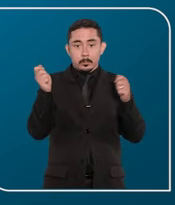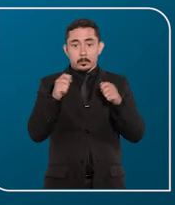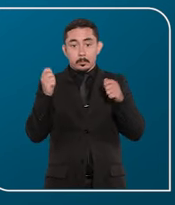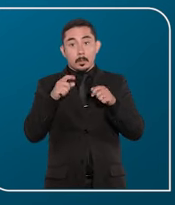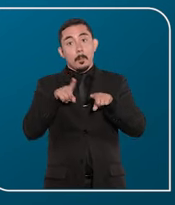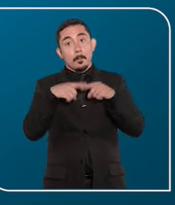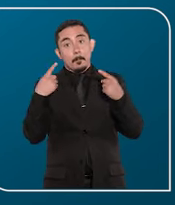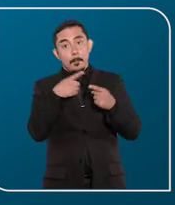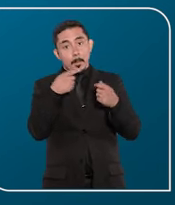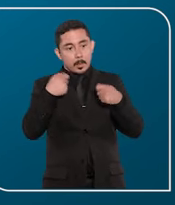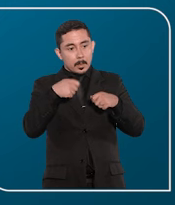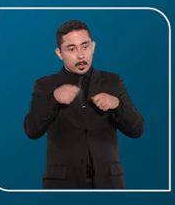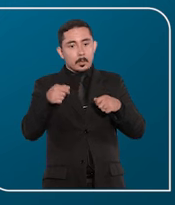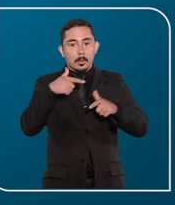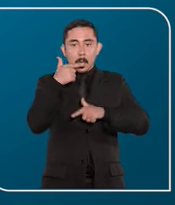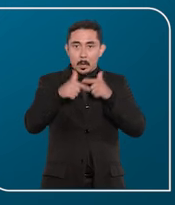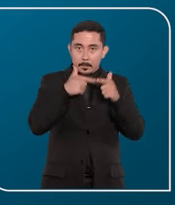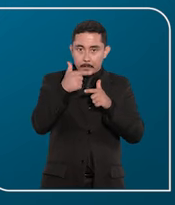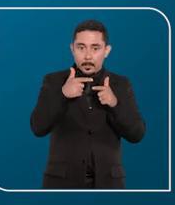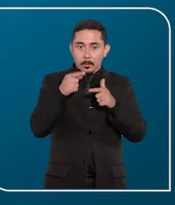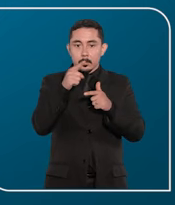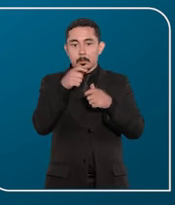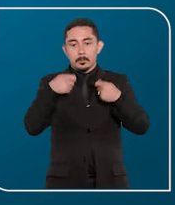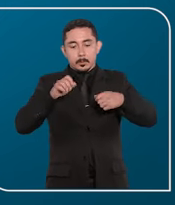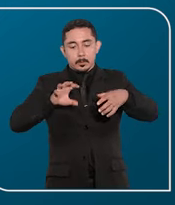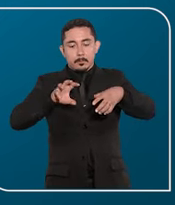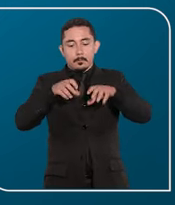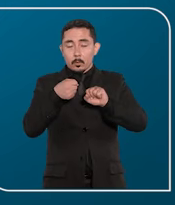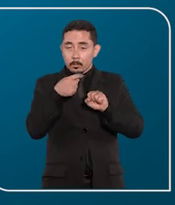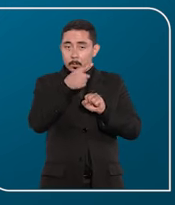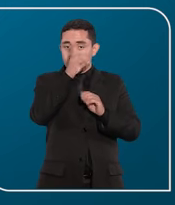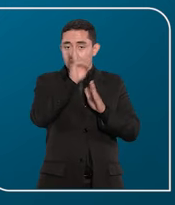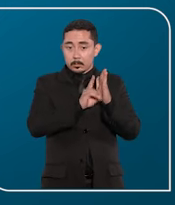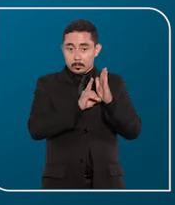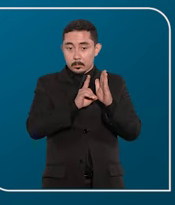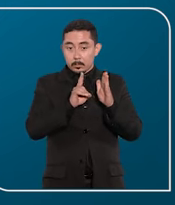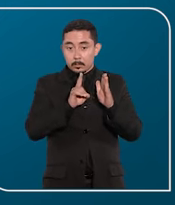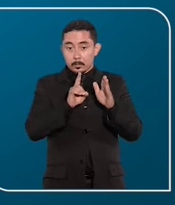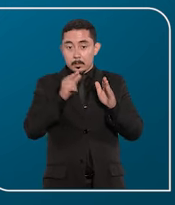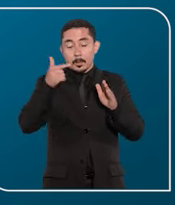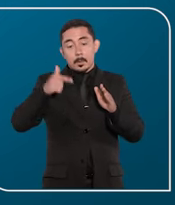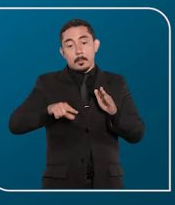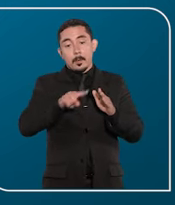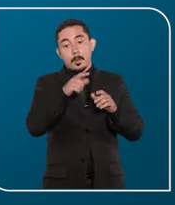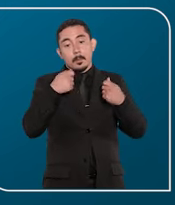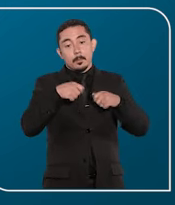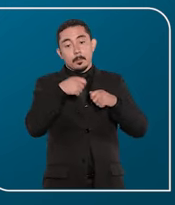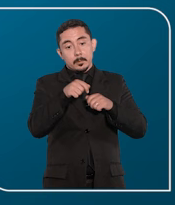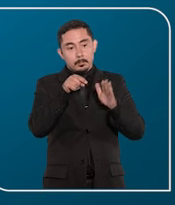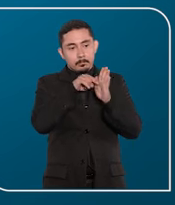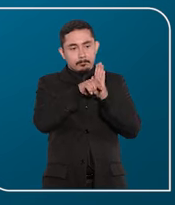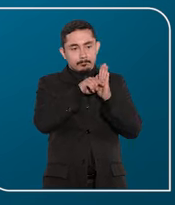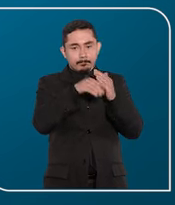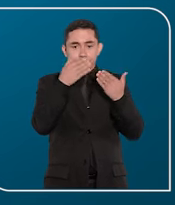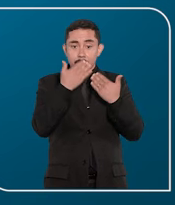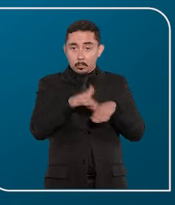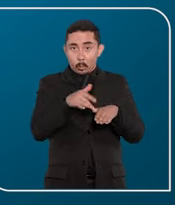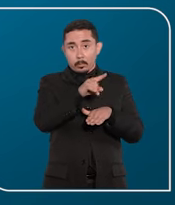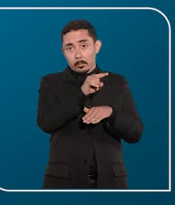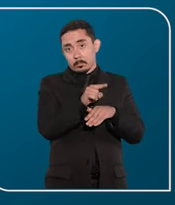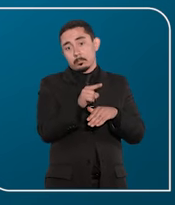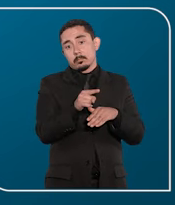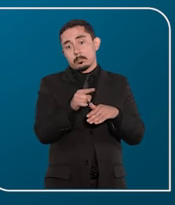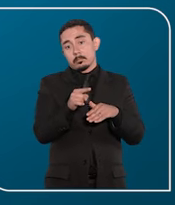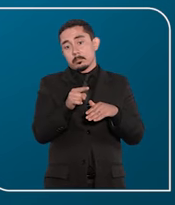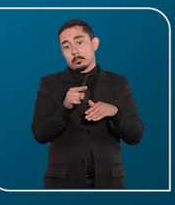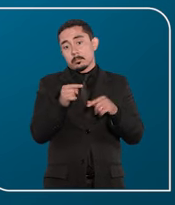advocacia se dá quando ele se torna bacharel em direito, sobretudo, ele passe pelo exame de ordem, ou seja, ele passe por essa prova que